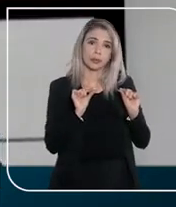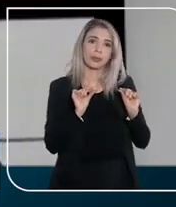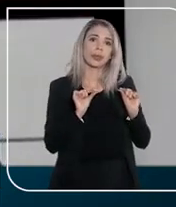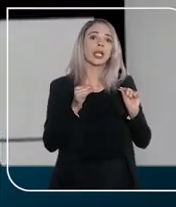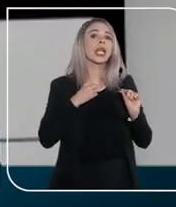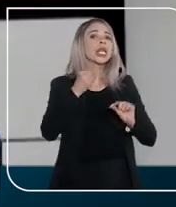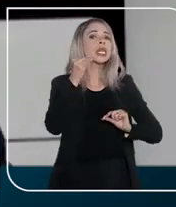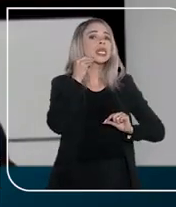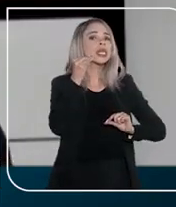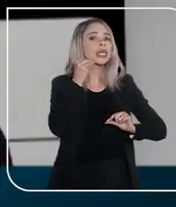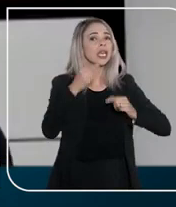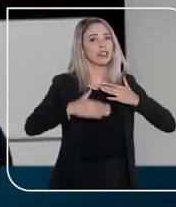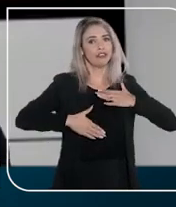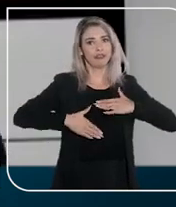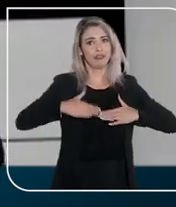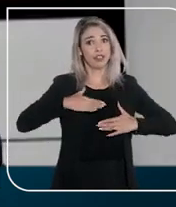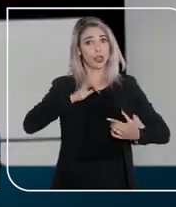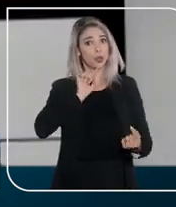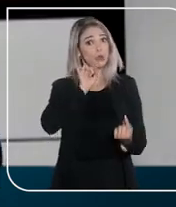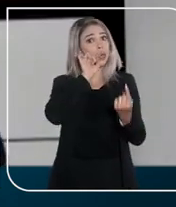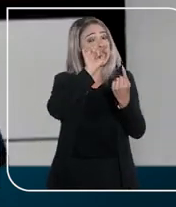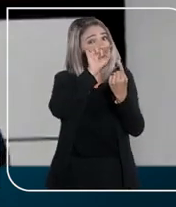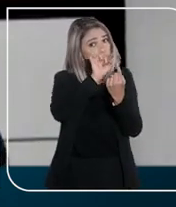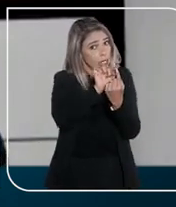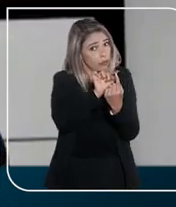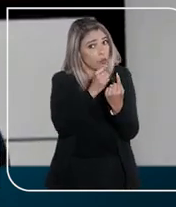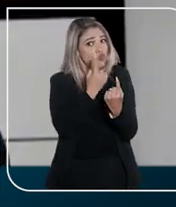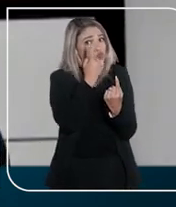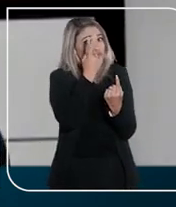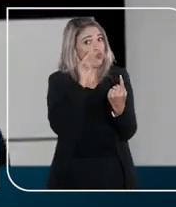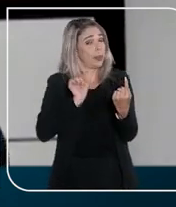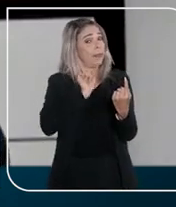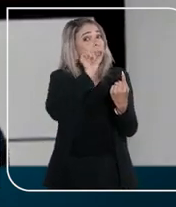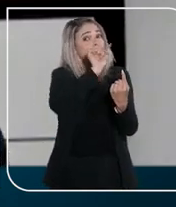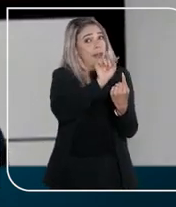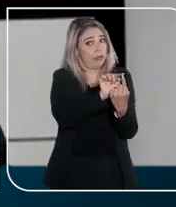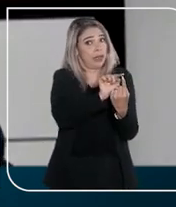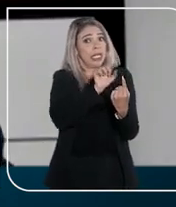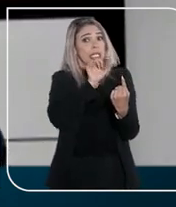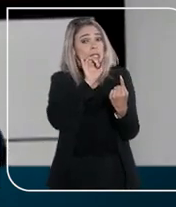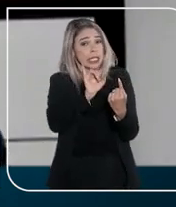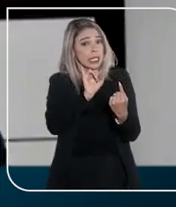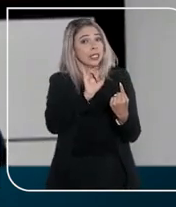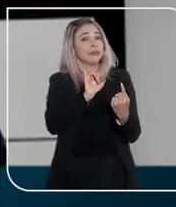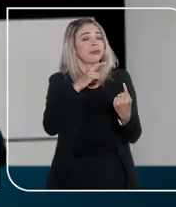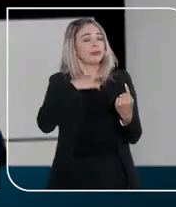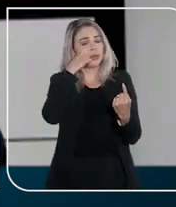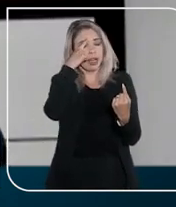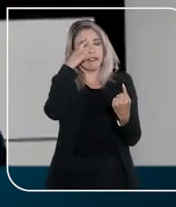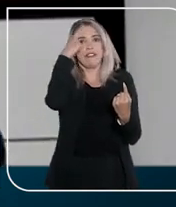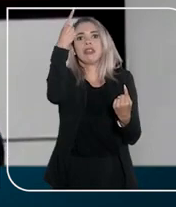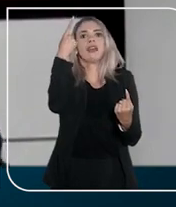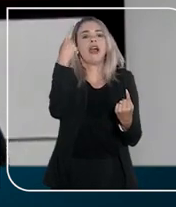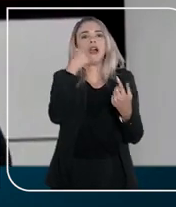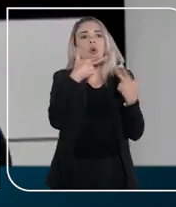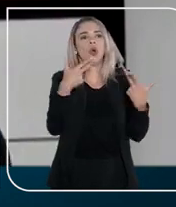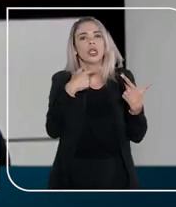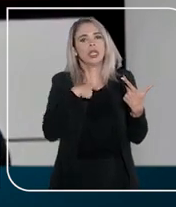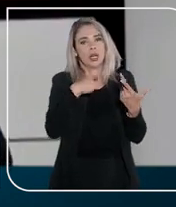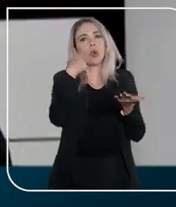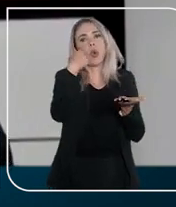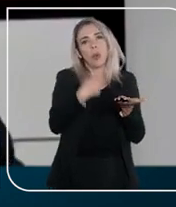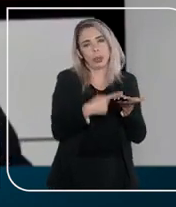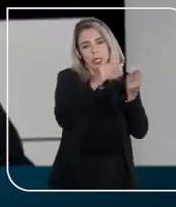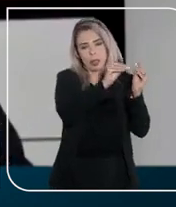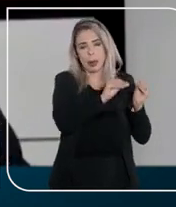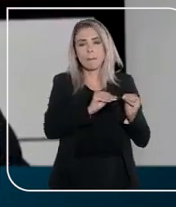de aptidão física, especificamente no teste de aptidão física, se o candidato inventar um motivo, ele remarca a